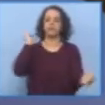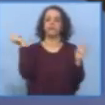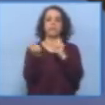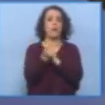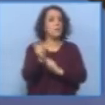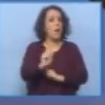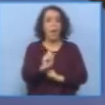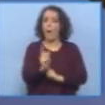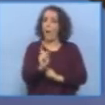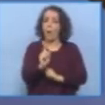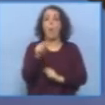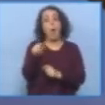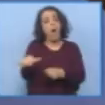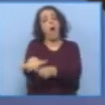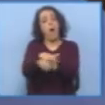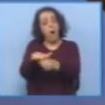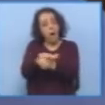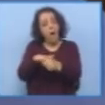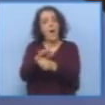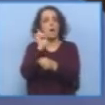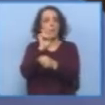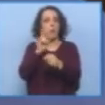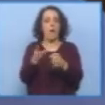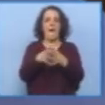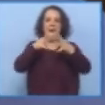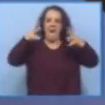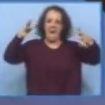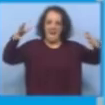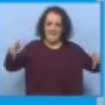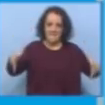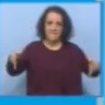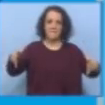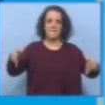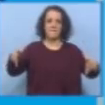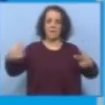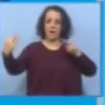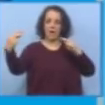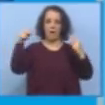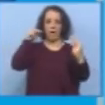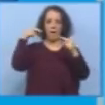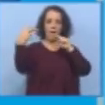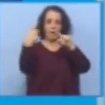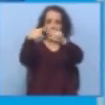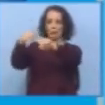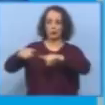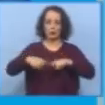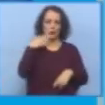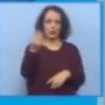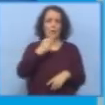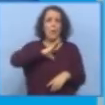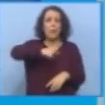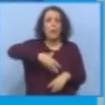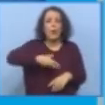uma dimensão muito importante, esta do grande grupo, da grande multidão, do encontro com outros jovens, quer dizer, e jovens do mundo